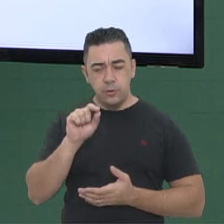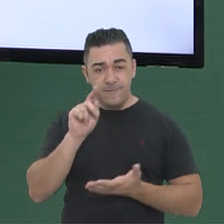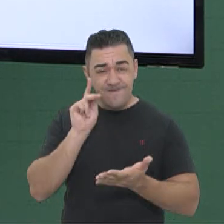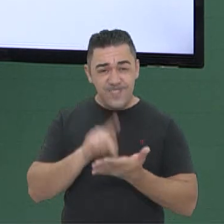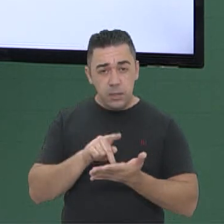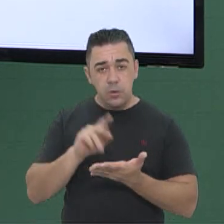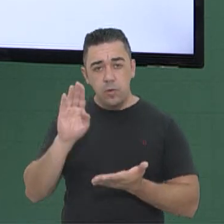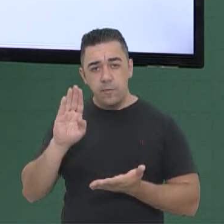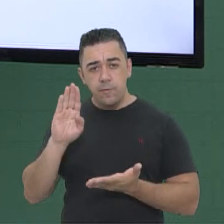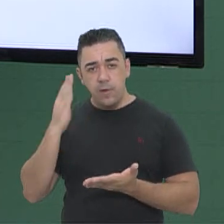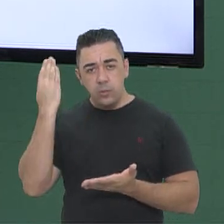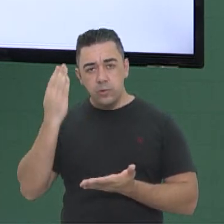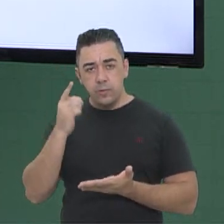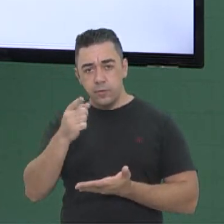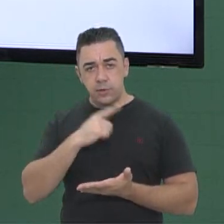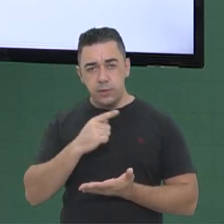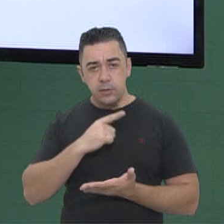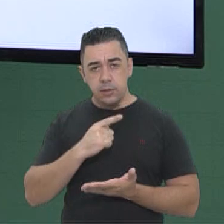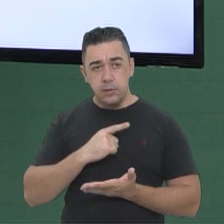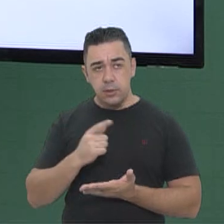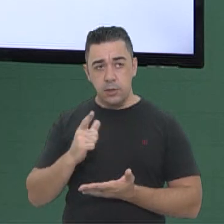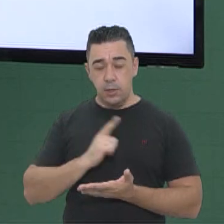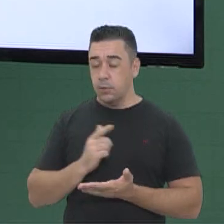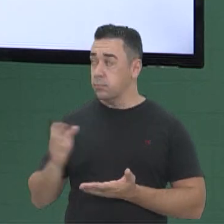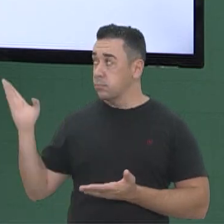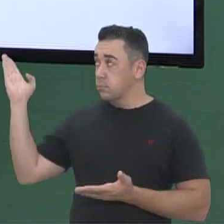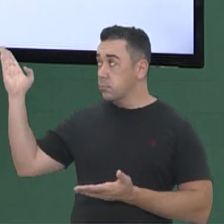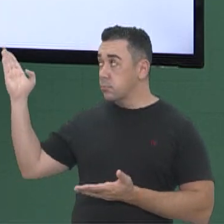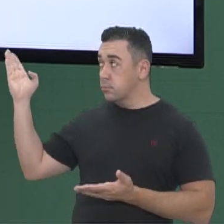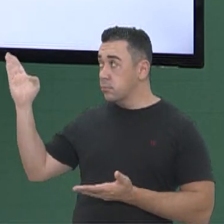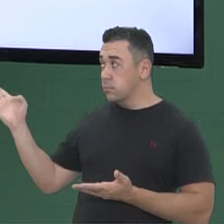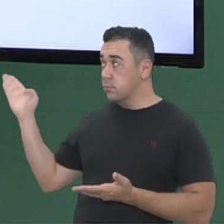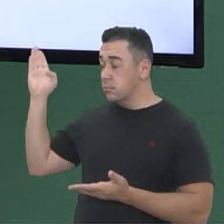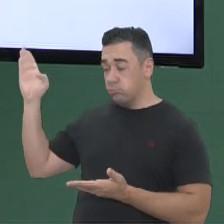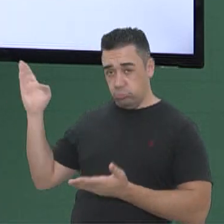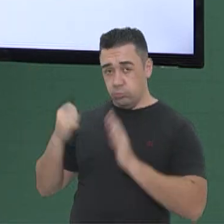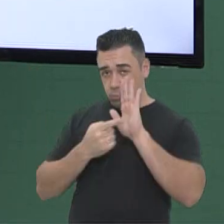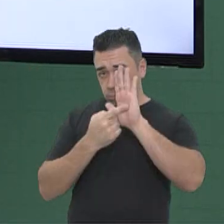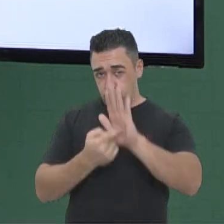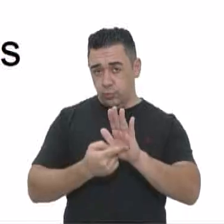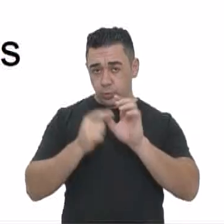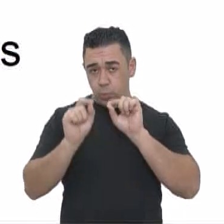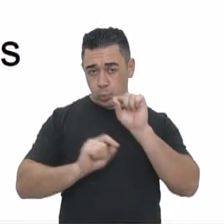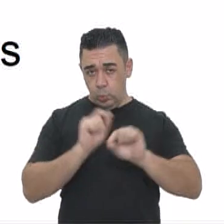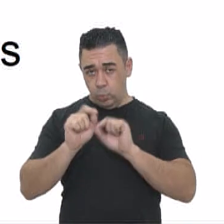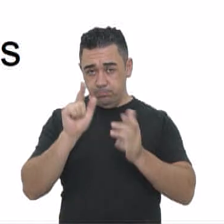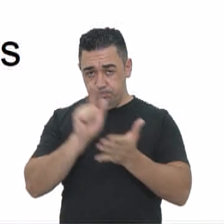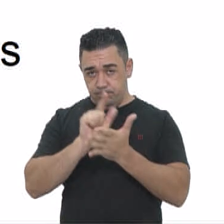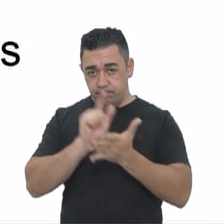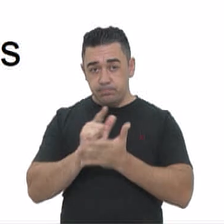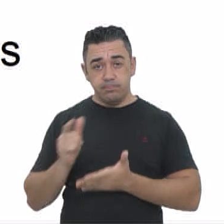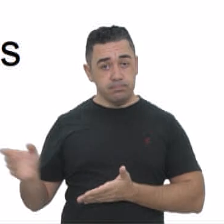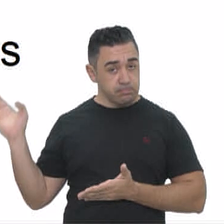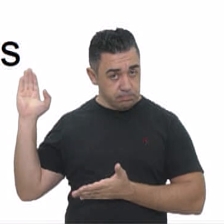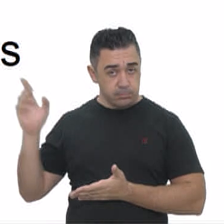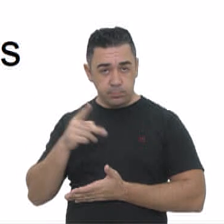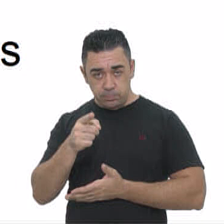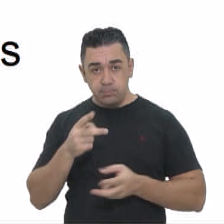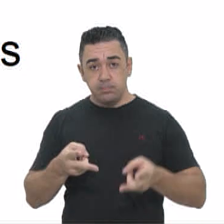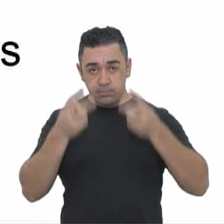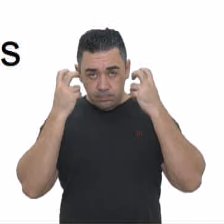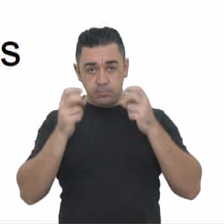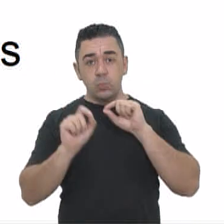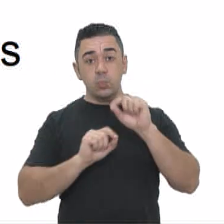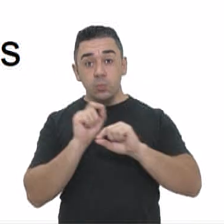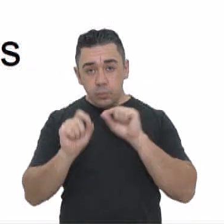falso? Então, vocês têm aqui um trecho deste folheto, irão